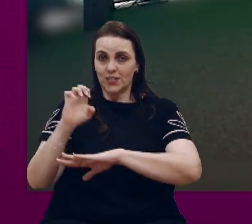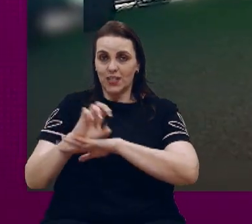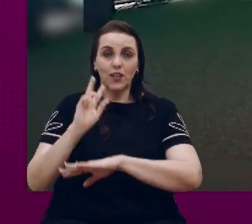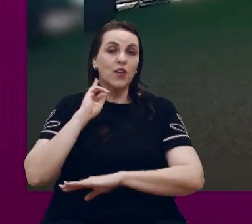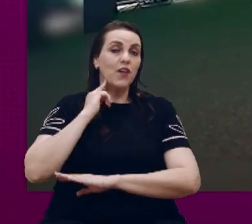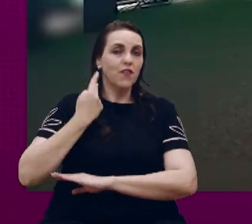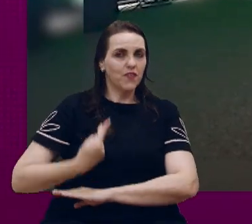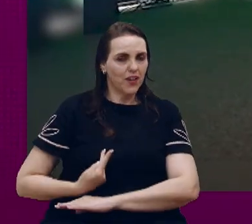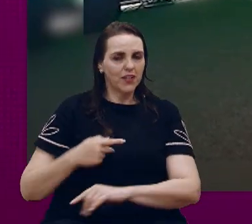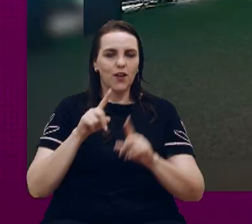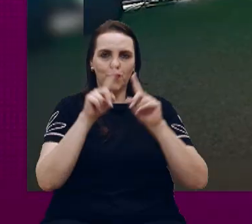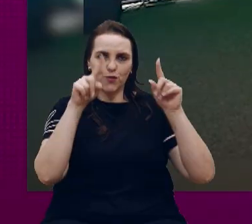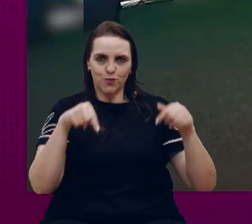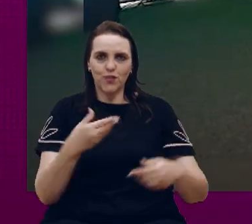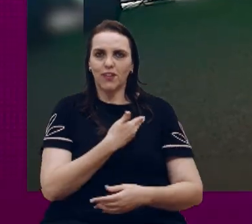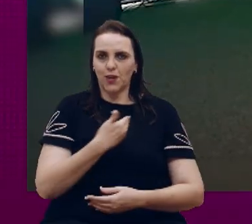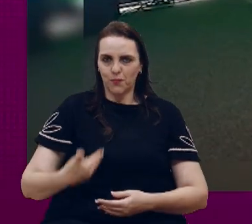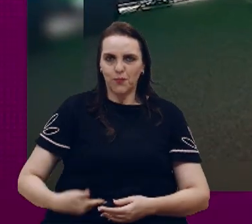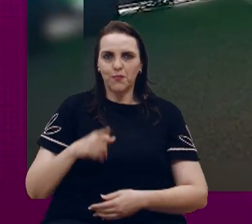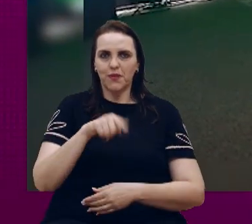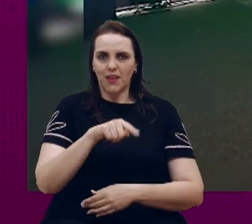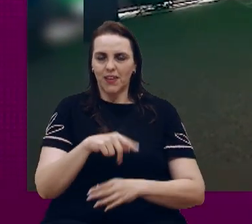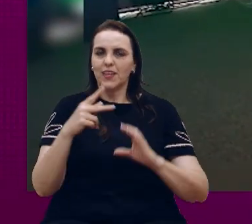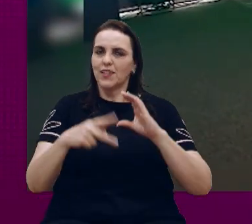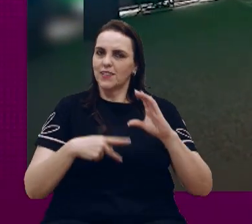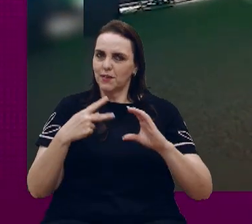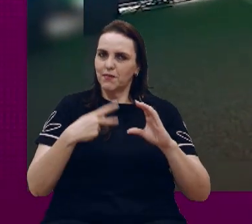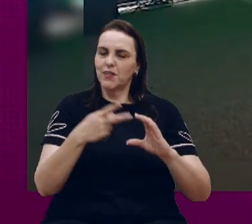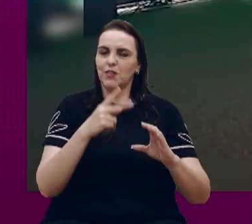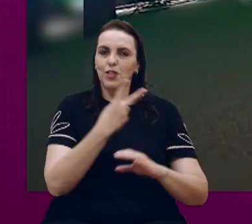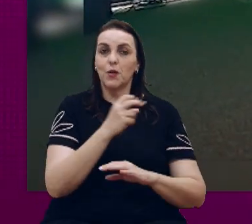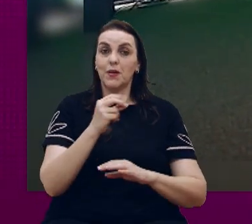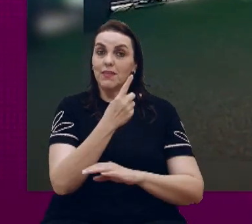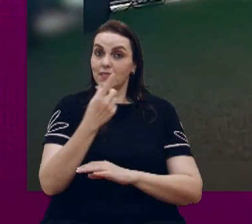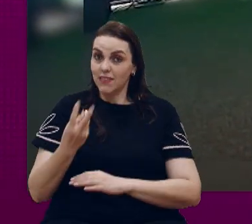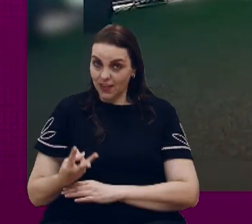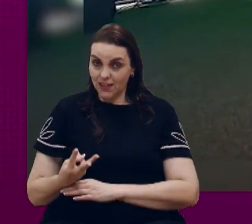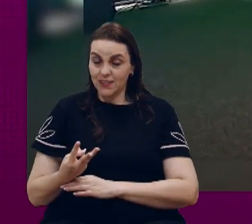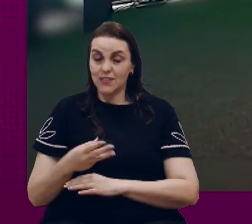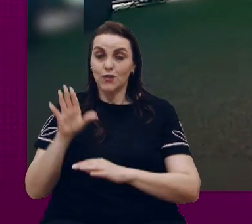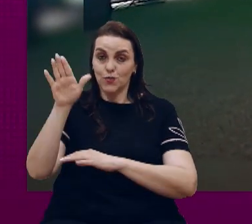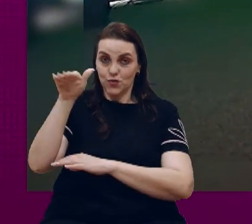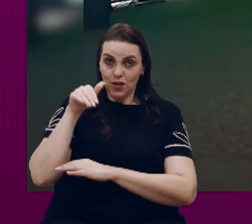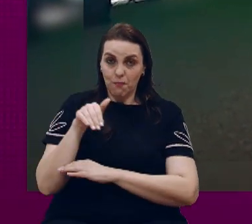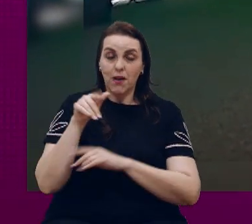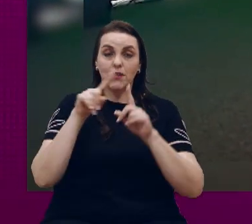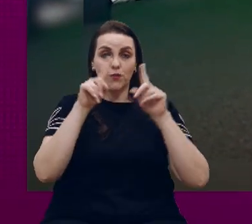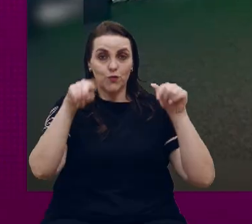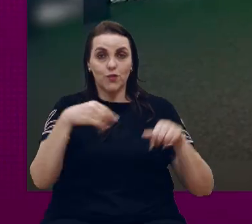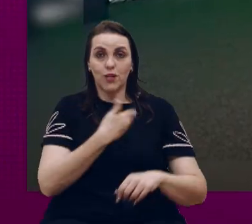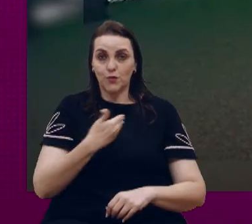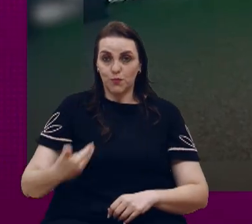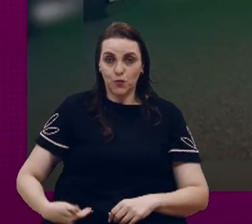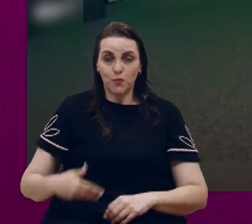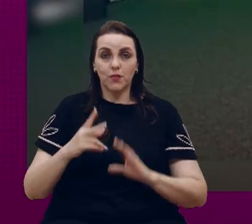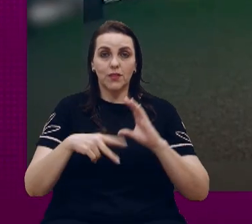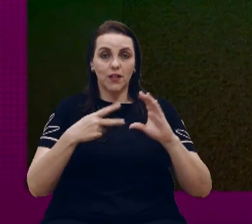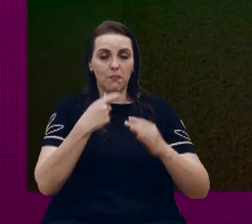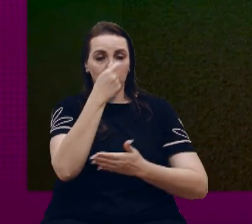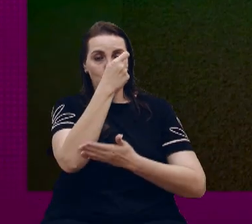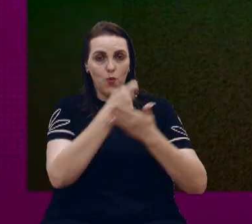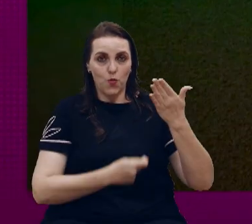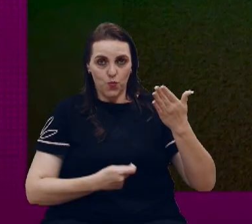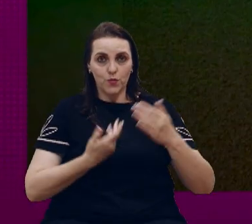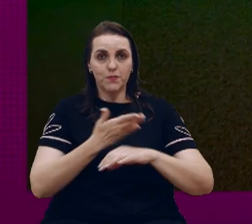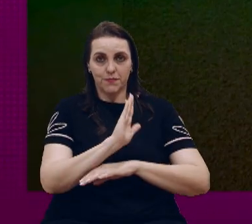do Legislativo caxiense desde 2013, quando foi chamada para compor o quadro do funcionalismo da Câmara após passar no concurso